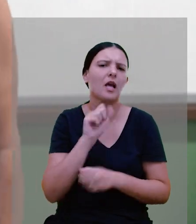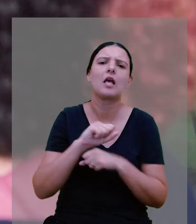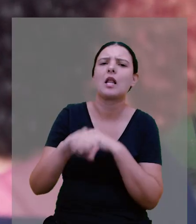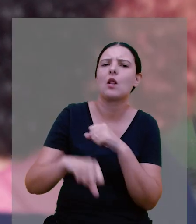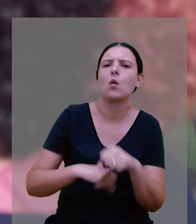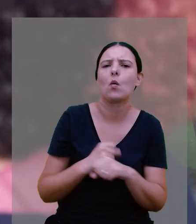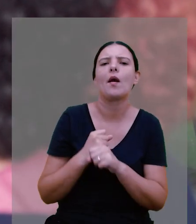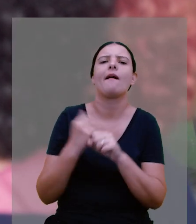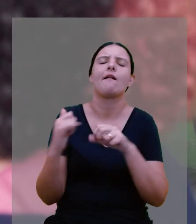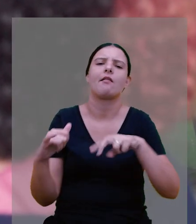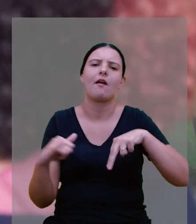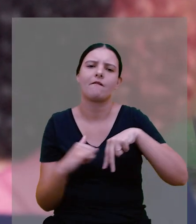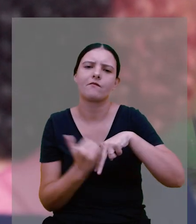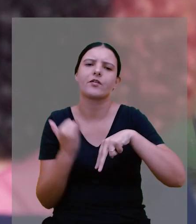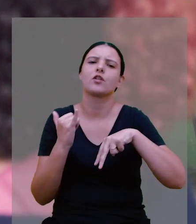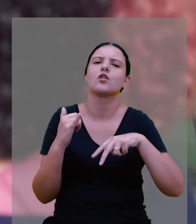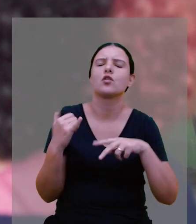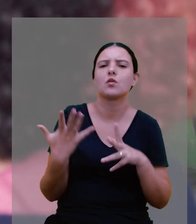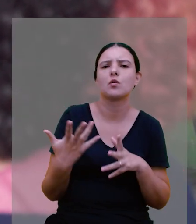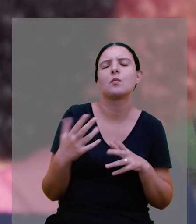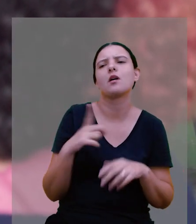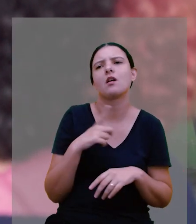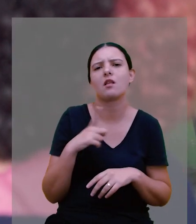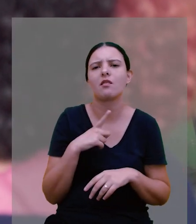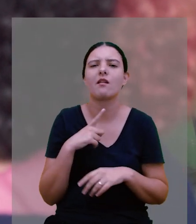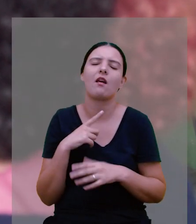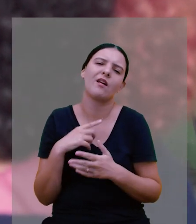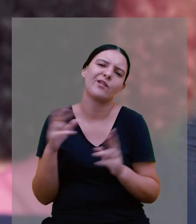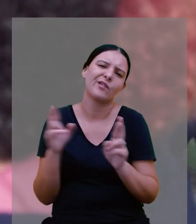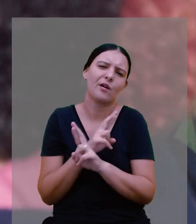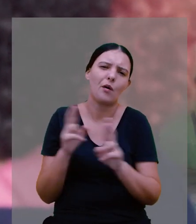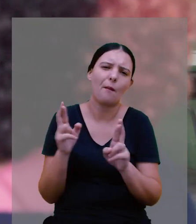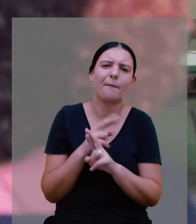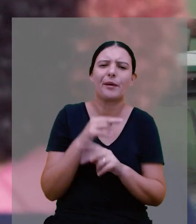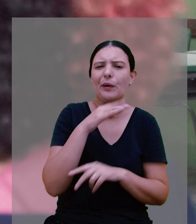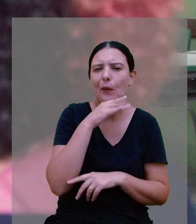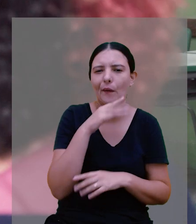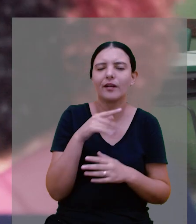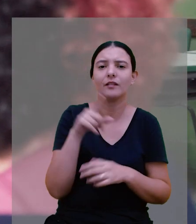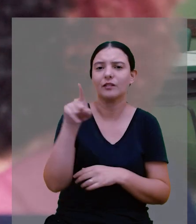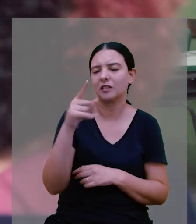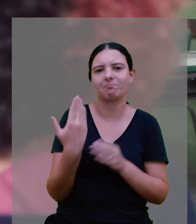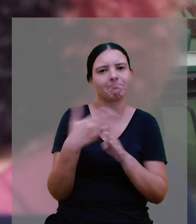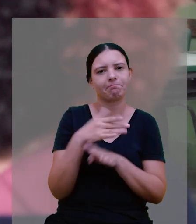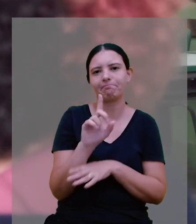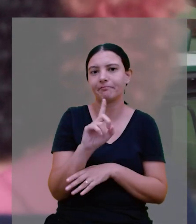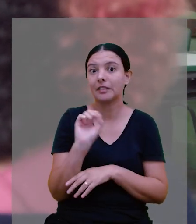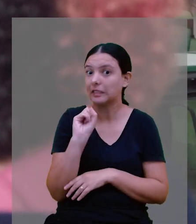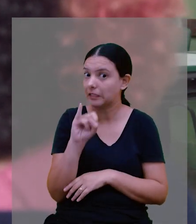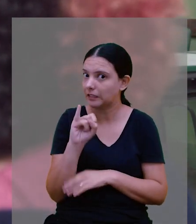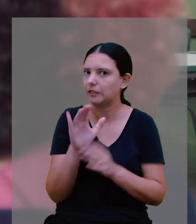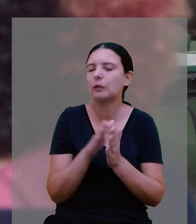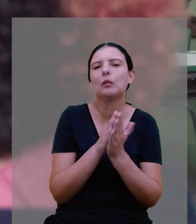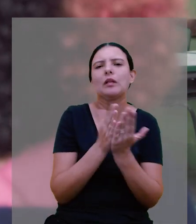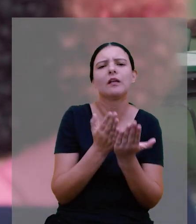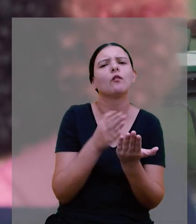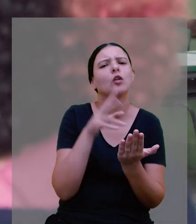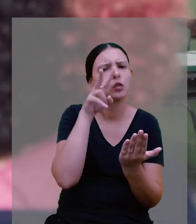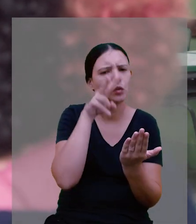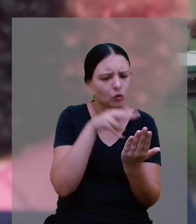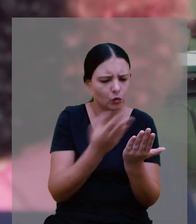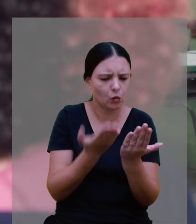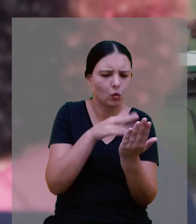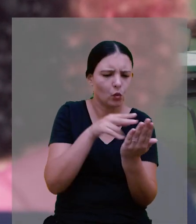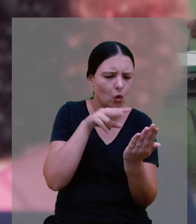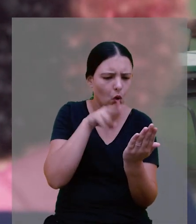são vítimas de relação abusiva, isso não entraria dentro de vocês. Mas se vocês lerem o livro e forem conhecendo quem